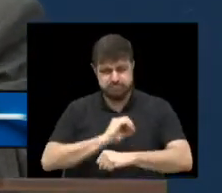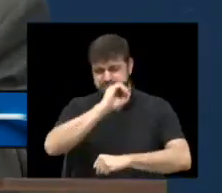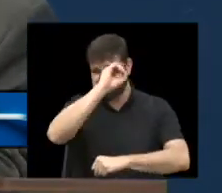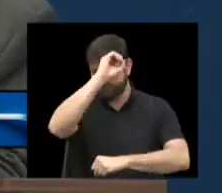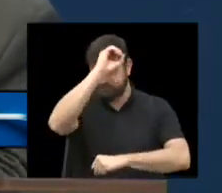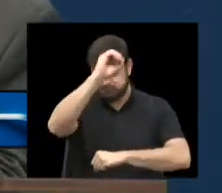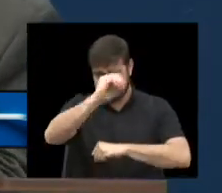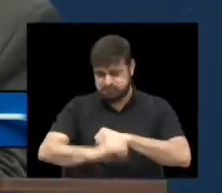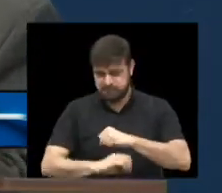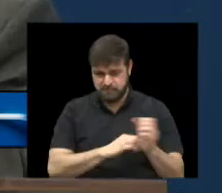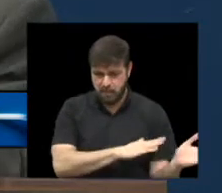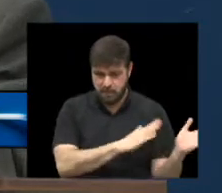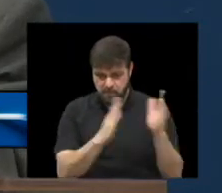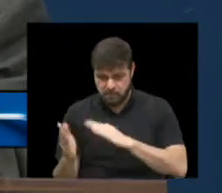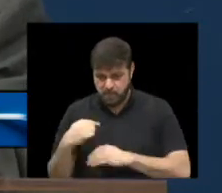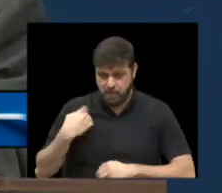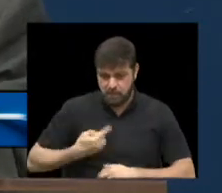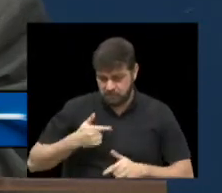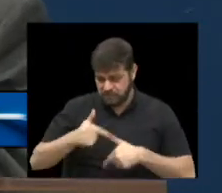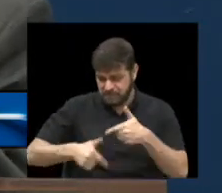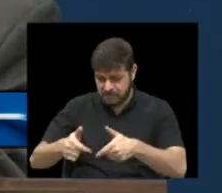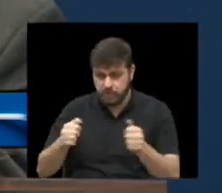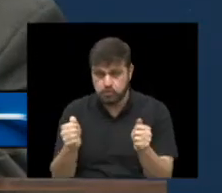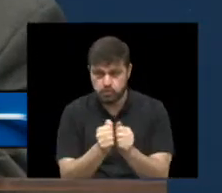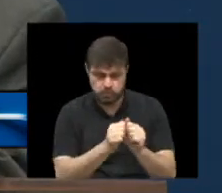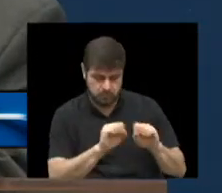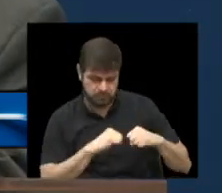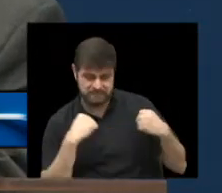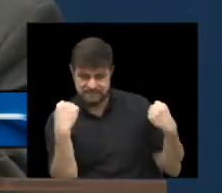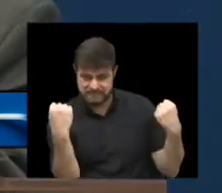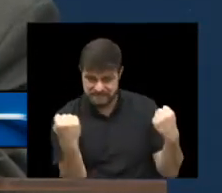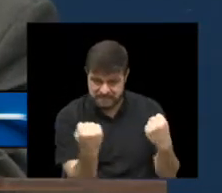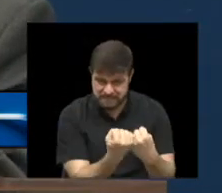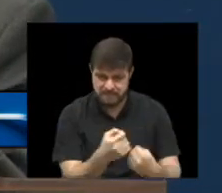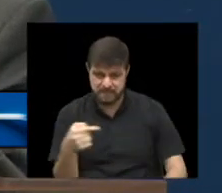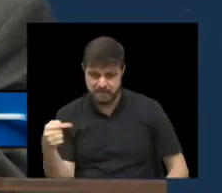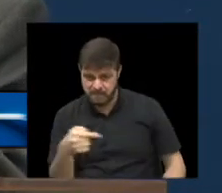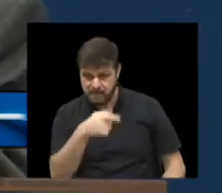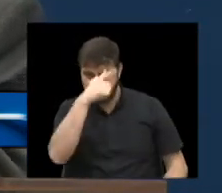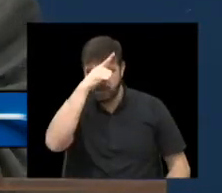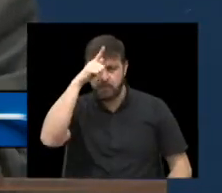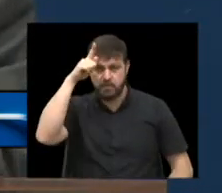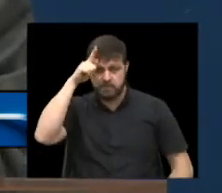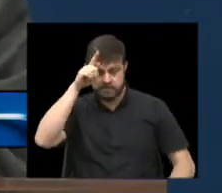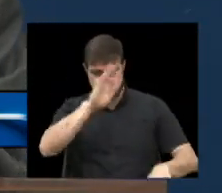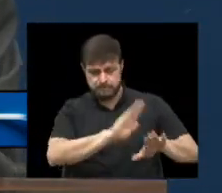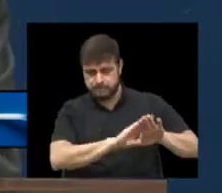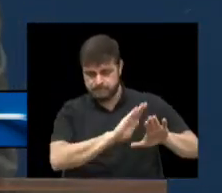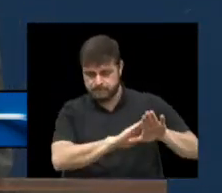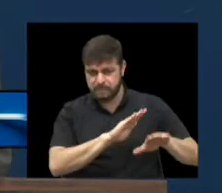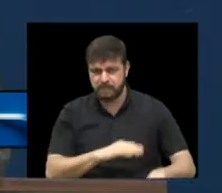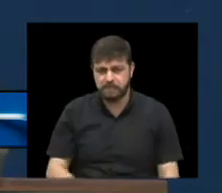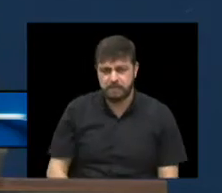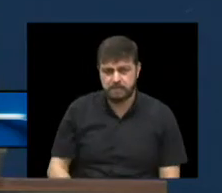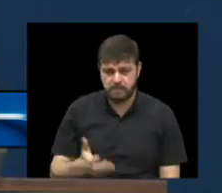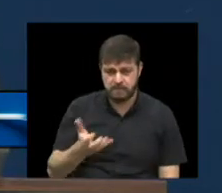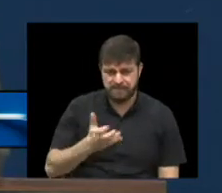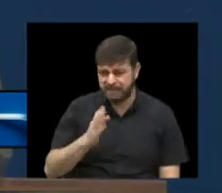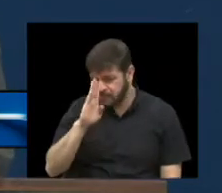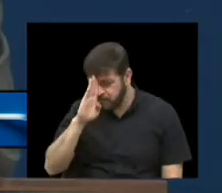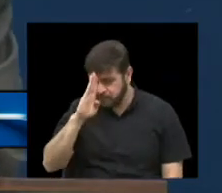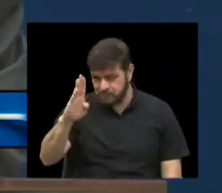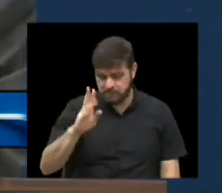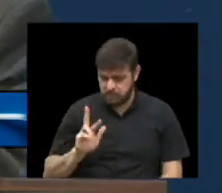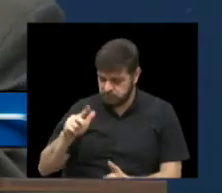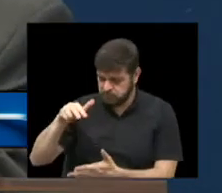trabalhando. Em paralelo com esse mesmo seminário que o Gustavo Peta está fazendo também. Mas, senhor presidente, eu quero principalmente ocupar